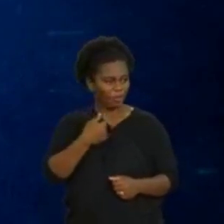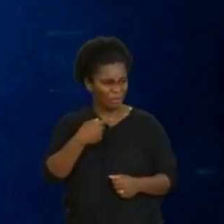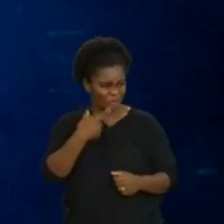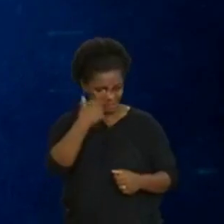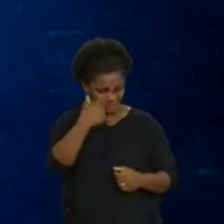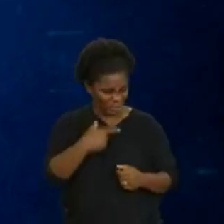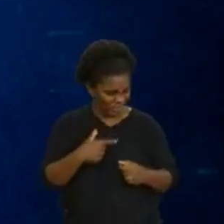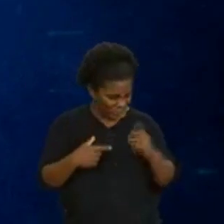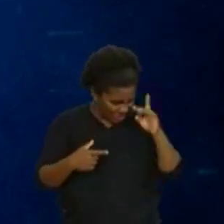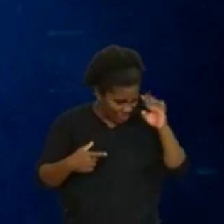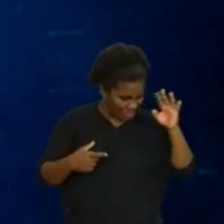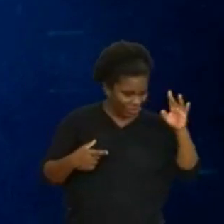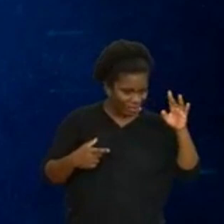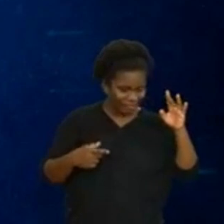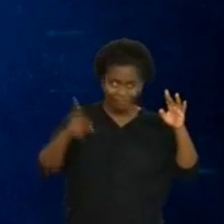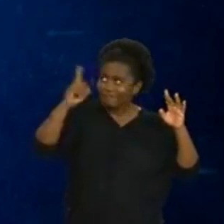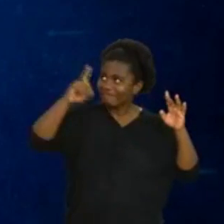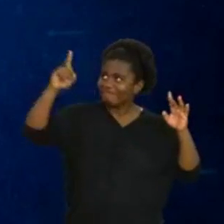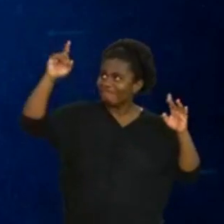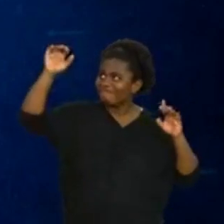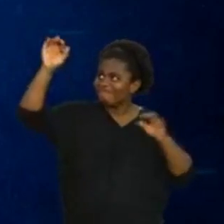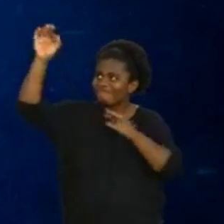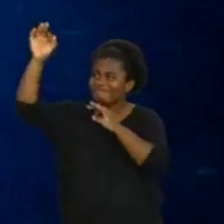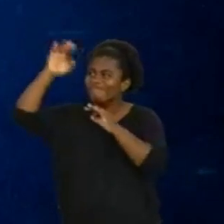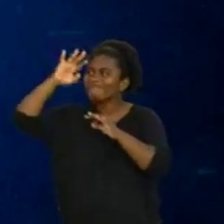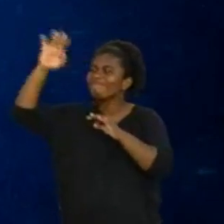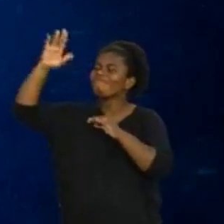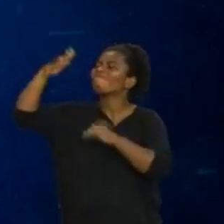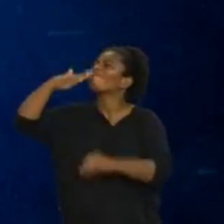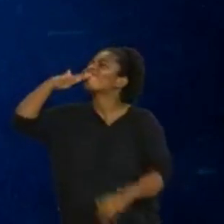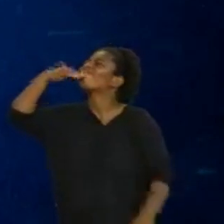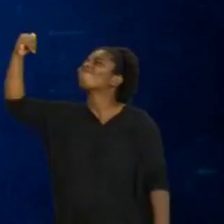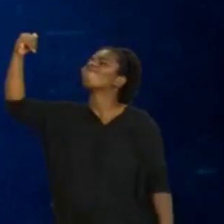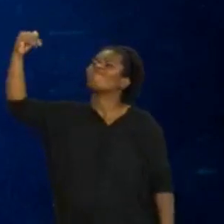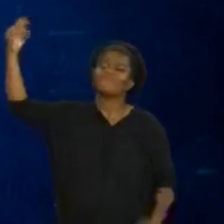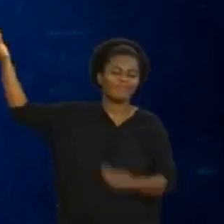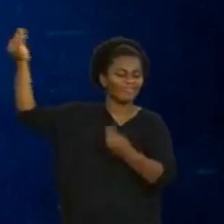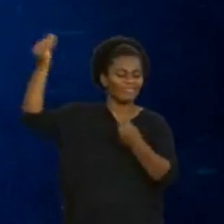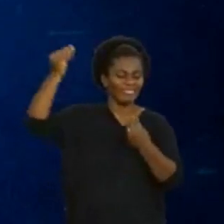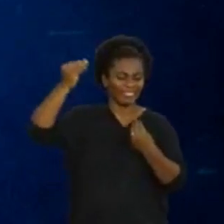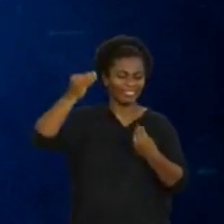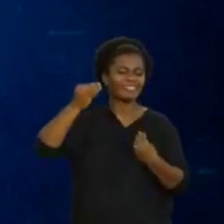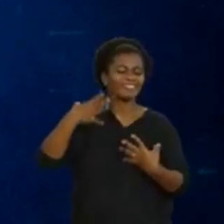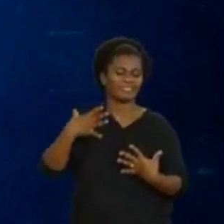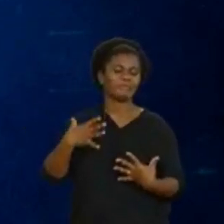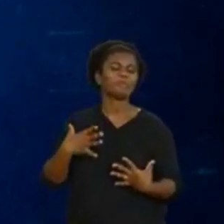vão além do que eu possa. Do que eu possa imaginar.